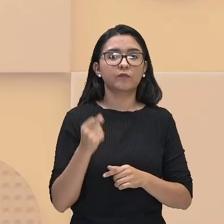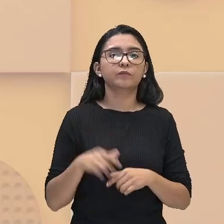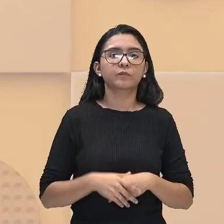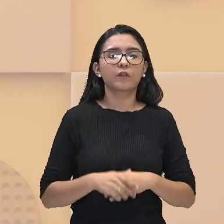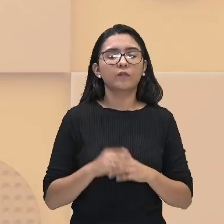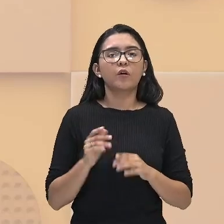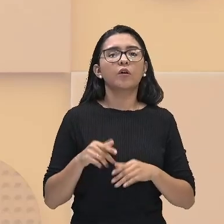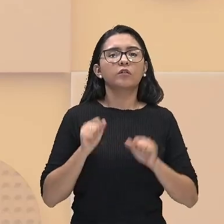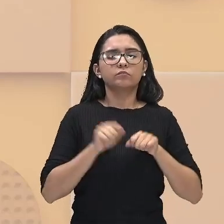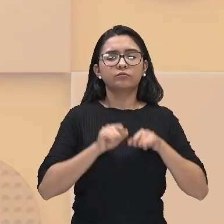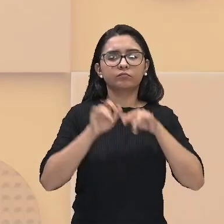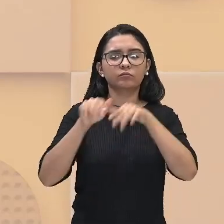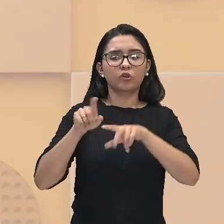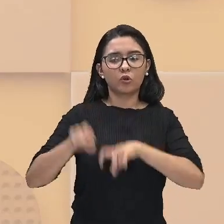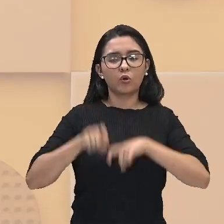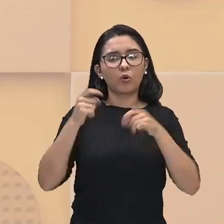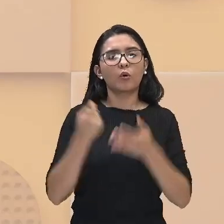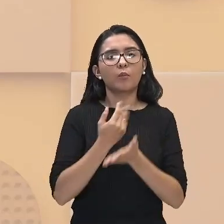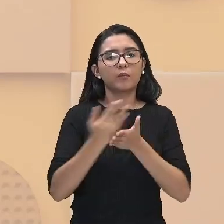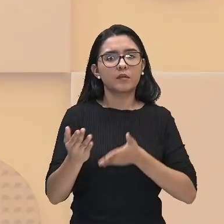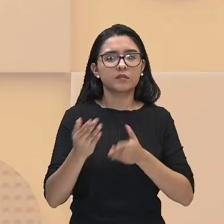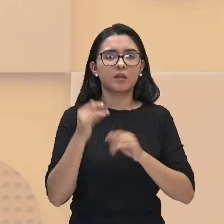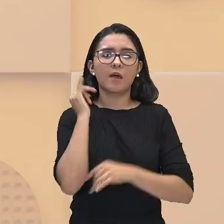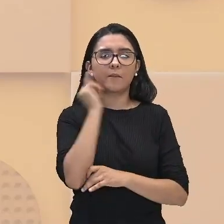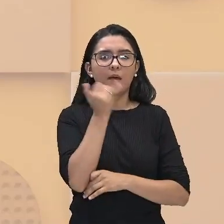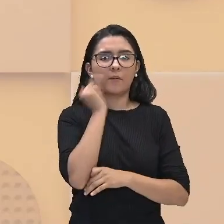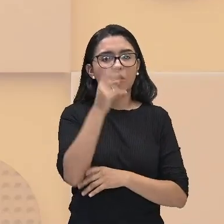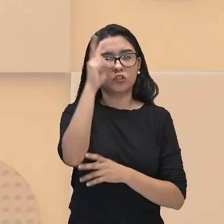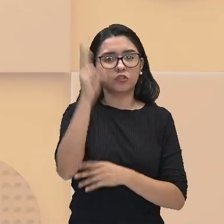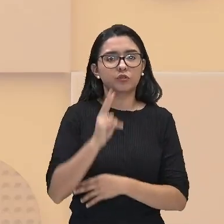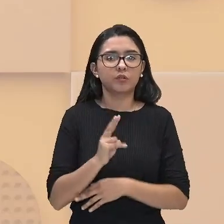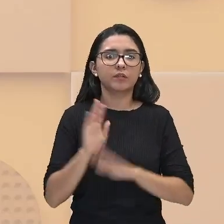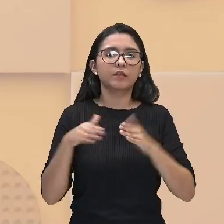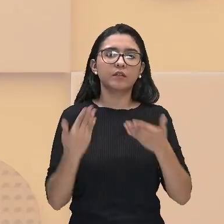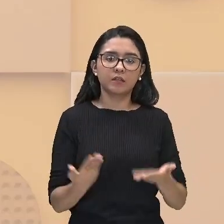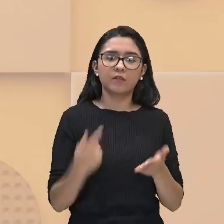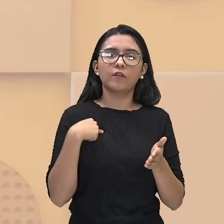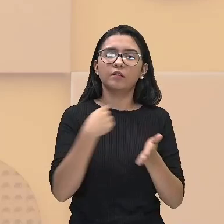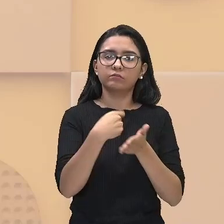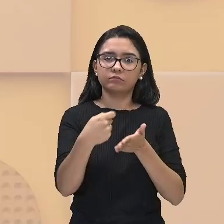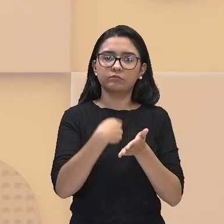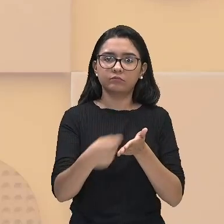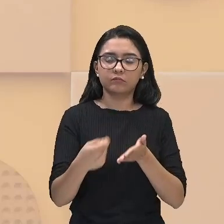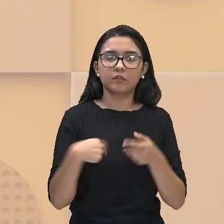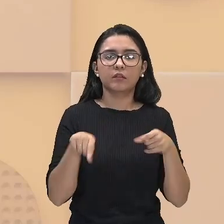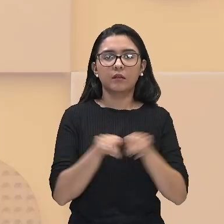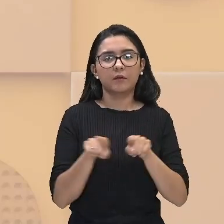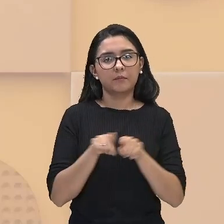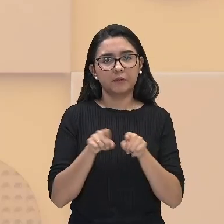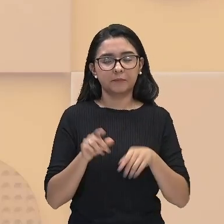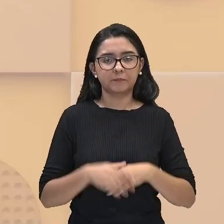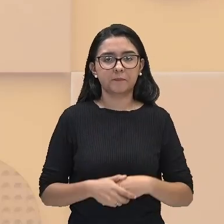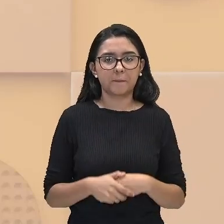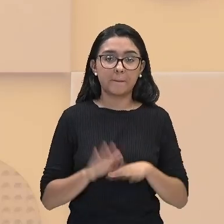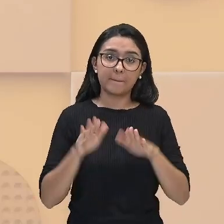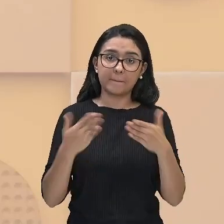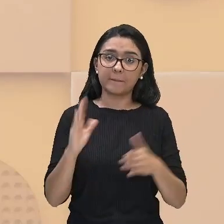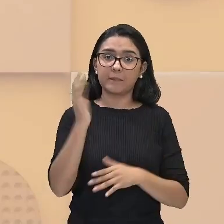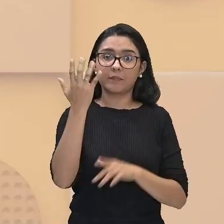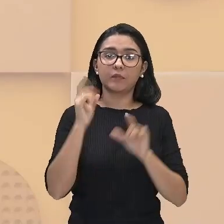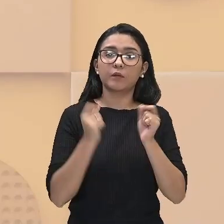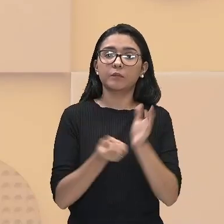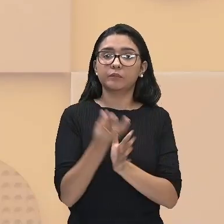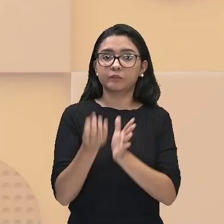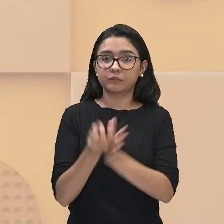lá eles começaram a contar histórias uns para os outros, e essas obras elas foram elencadas e ocasionou ali, né, a